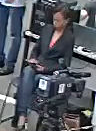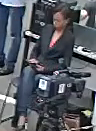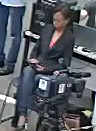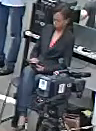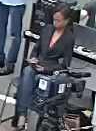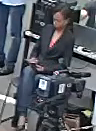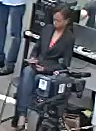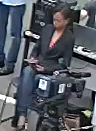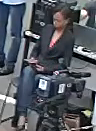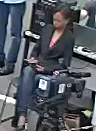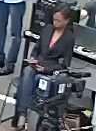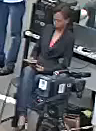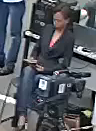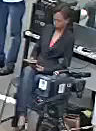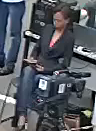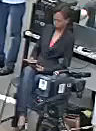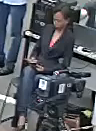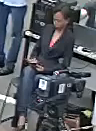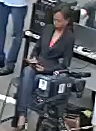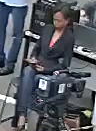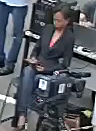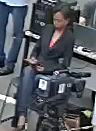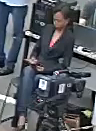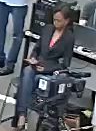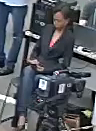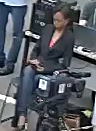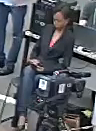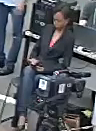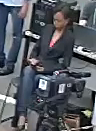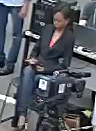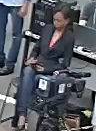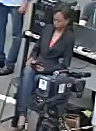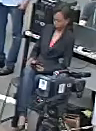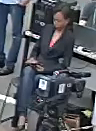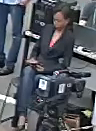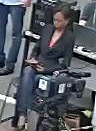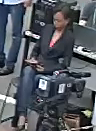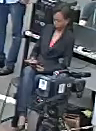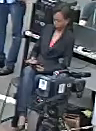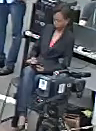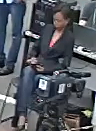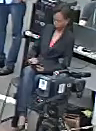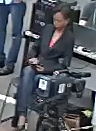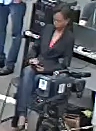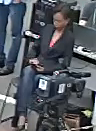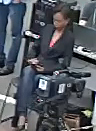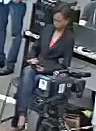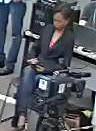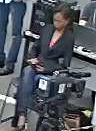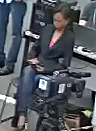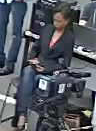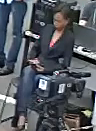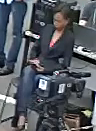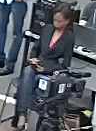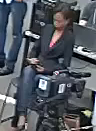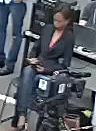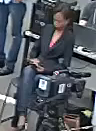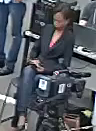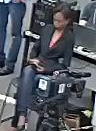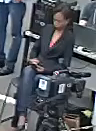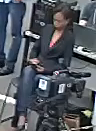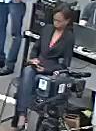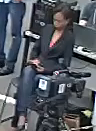vocês podem ter certeza disso nosso trabalho é transparente todo mundo conhece também o trabalho que é feito na Record referente a esse